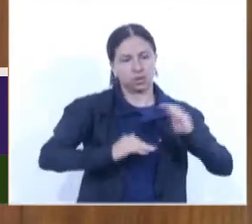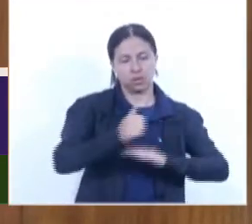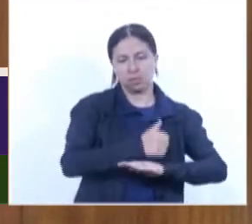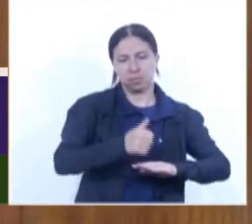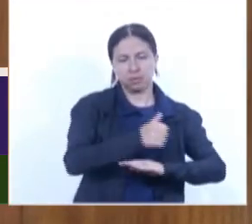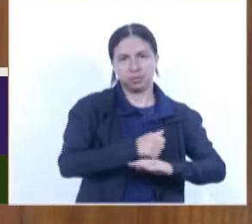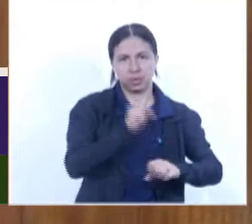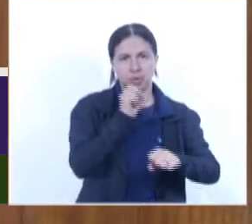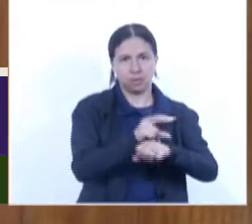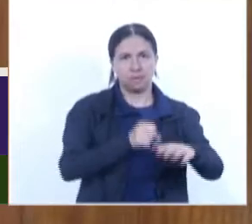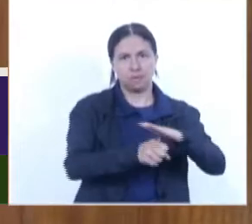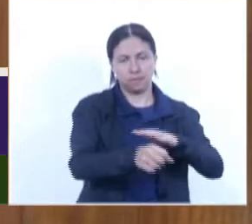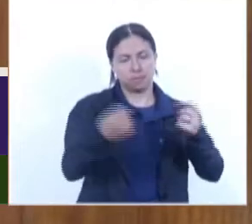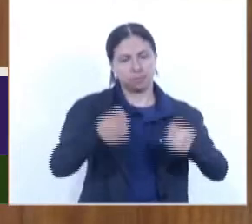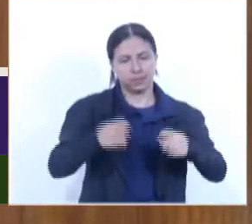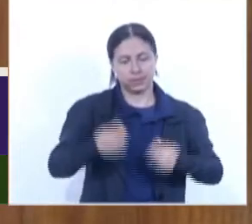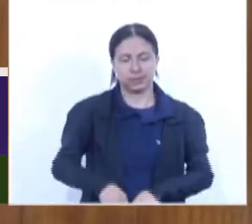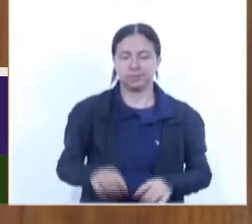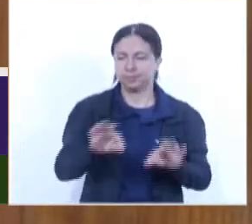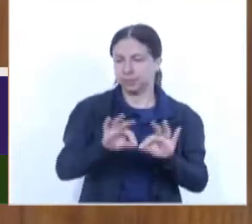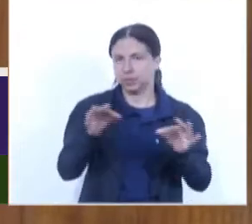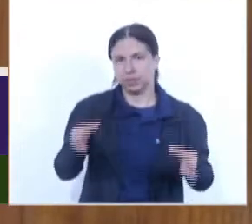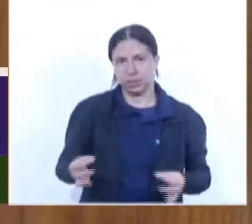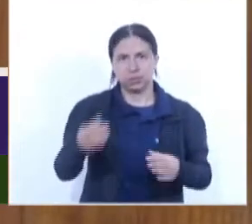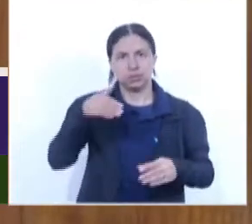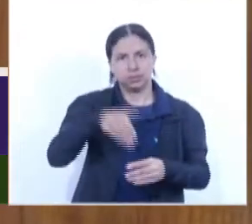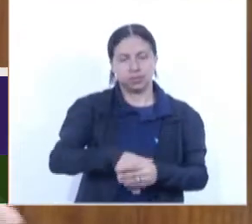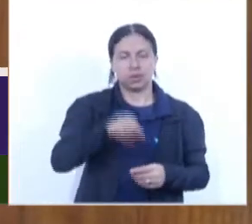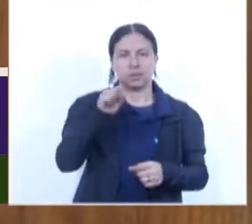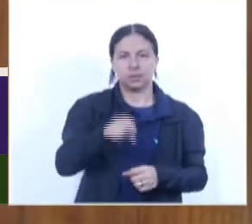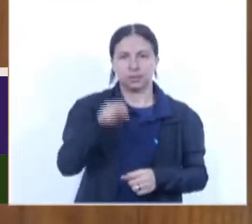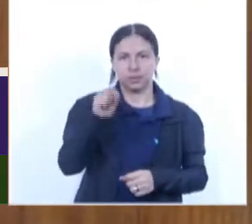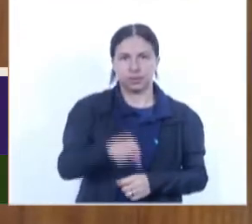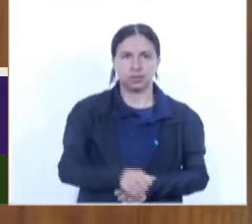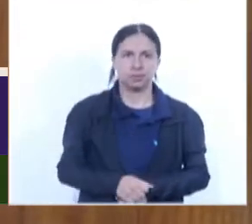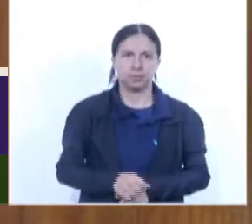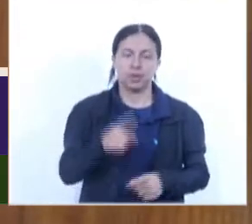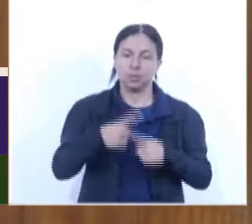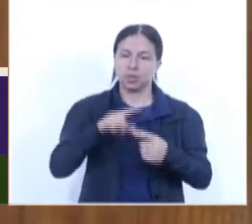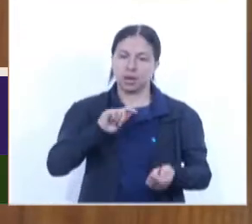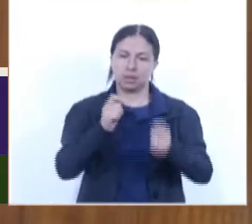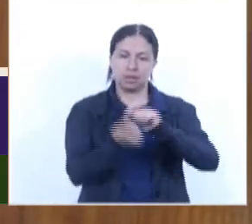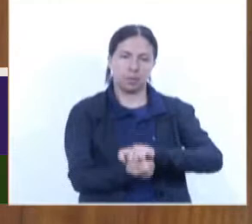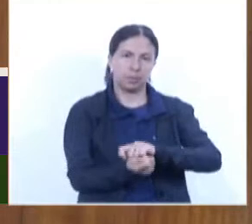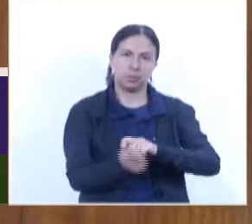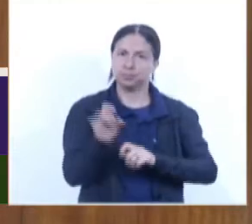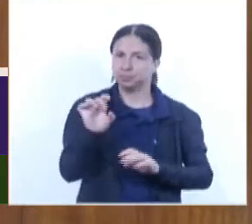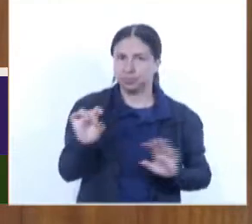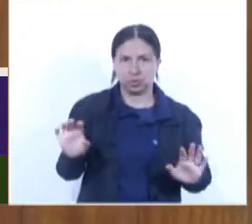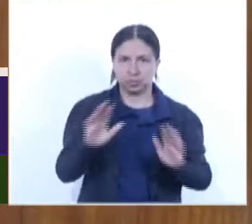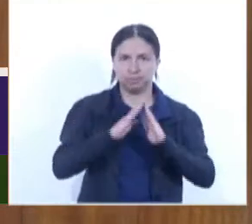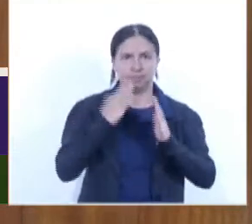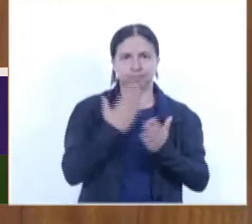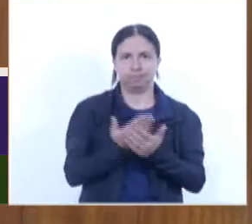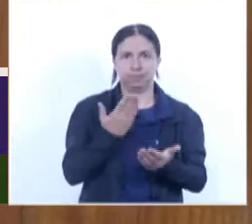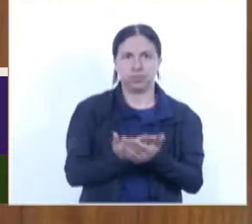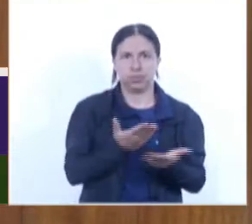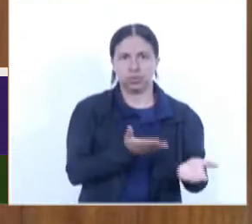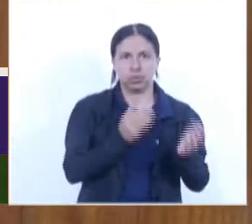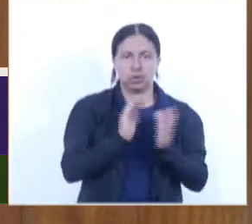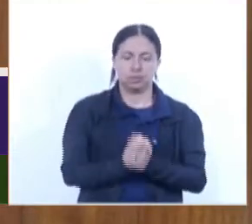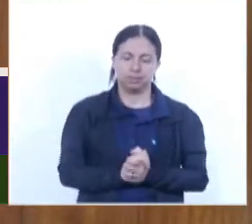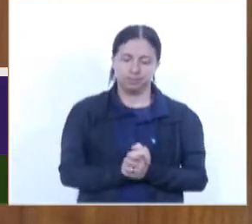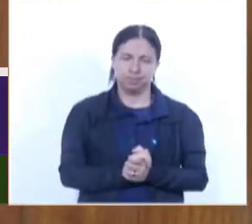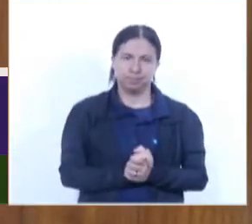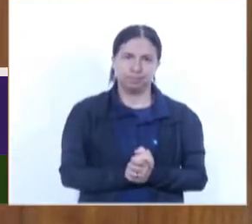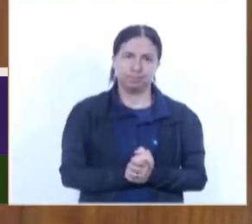aos senhores vereadores que votem a favor do projeto porque apenas uma adequação com relação a essa escola né que tá prestando um